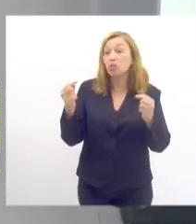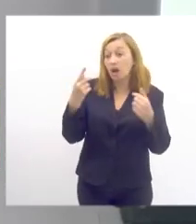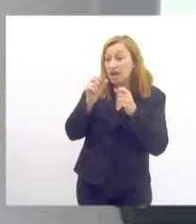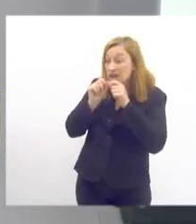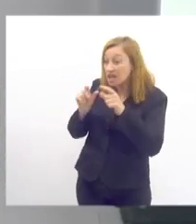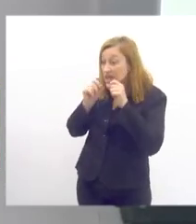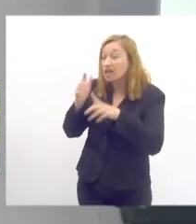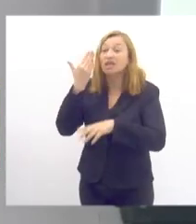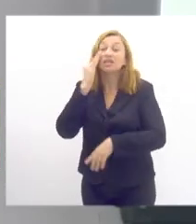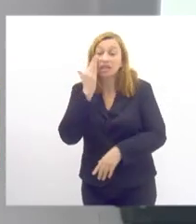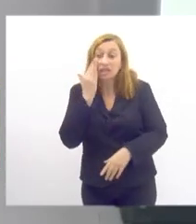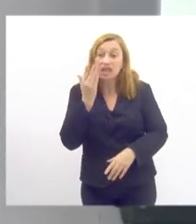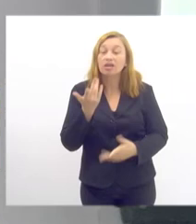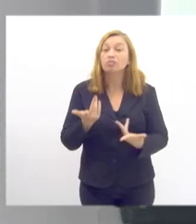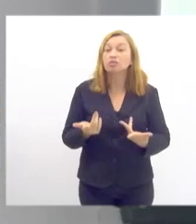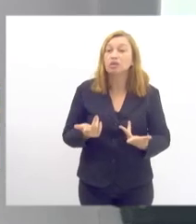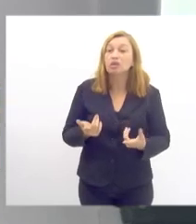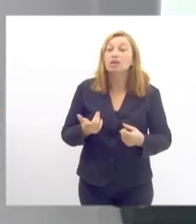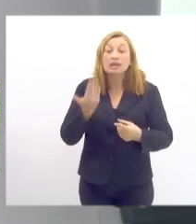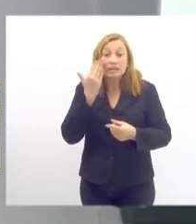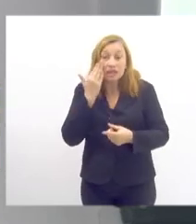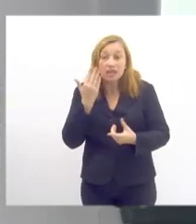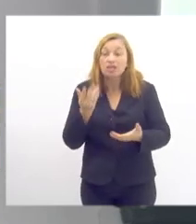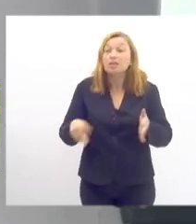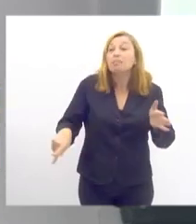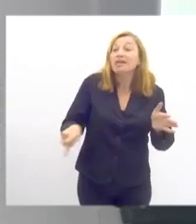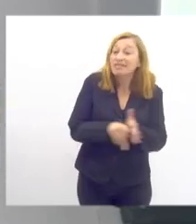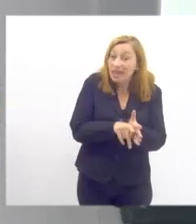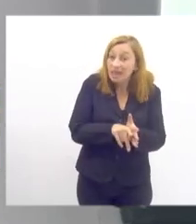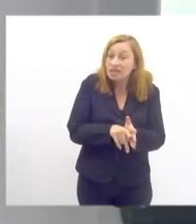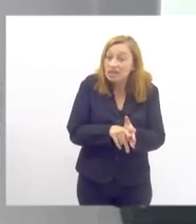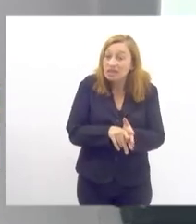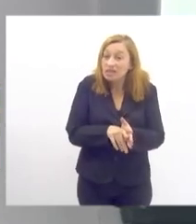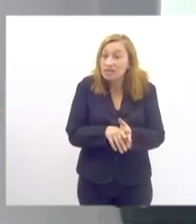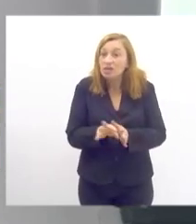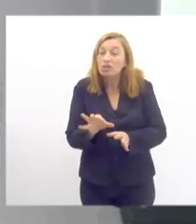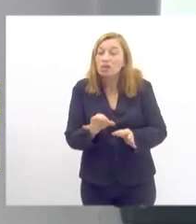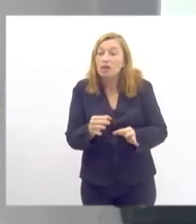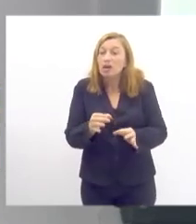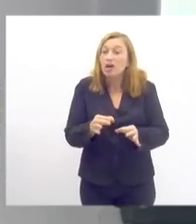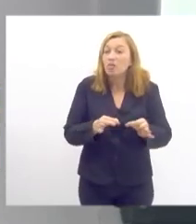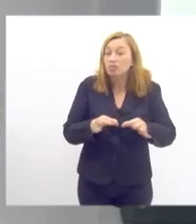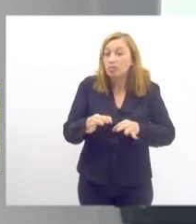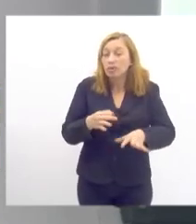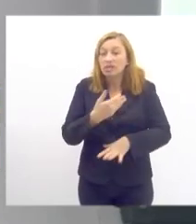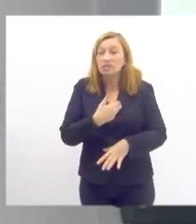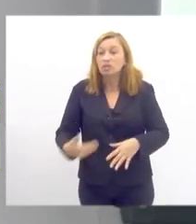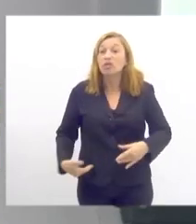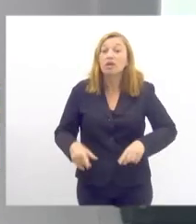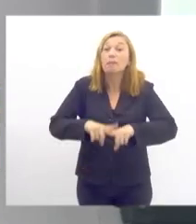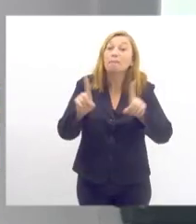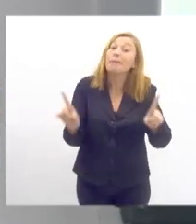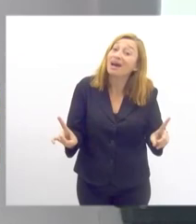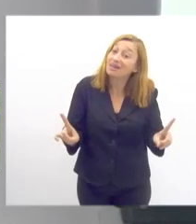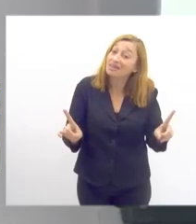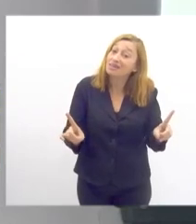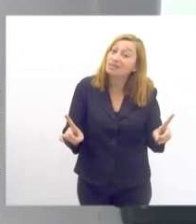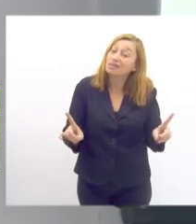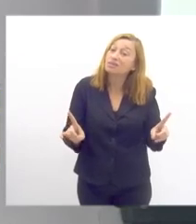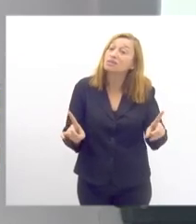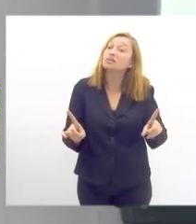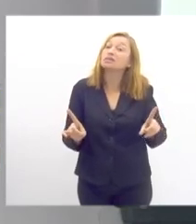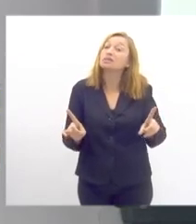entende, inclusive, não só critica, mas entende que faz parte do programa de governo, mas que seja